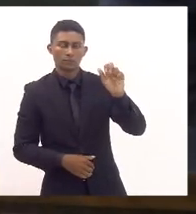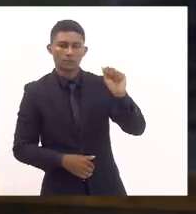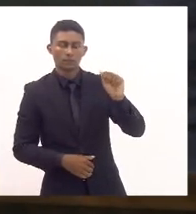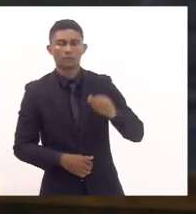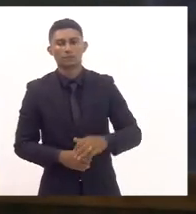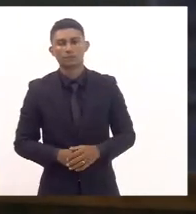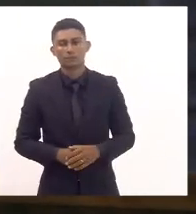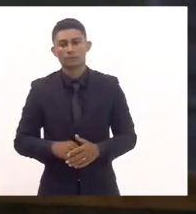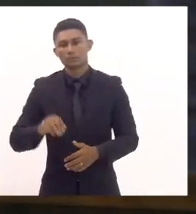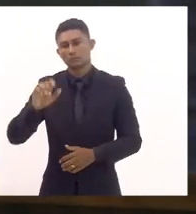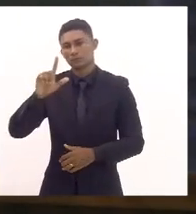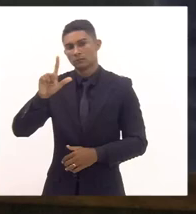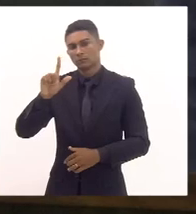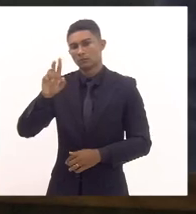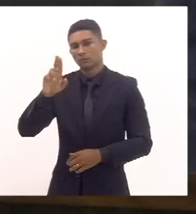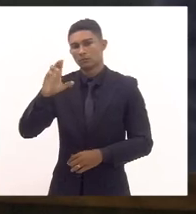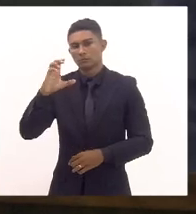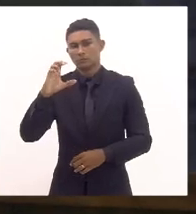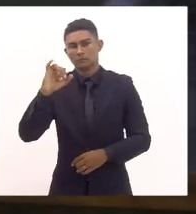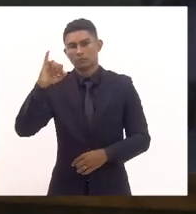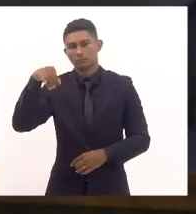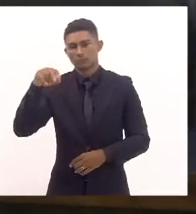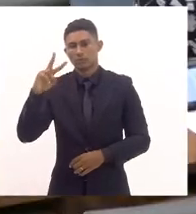a deputada Lucinha